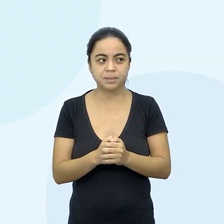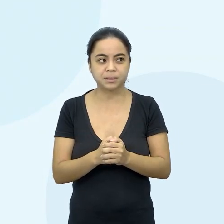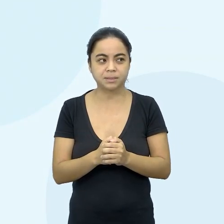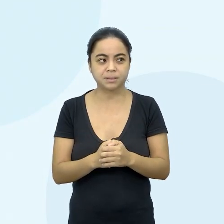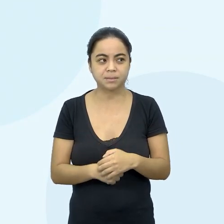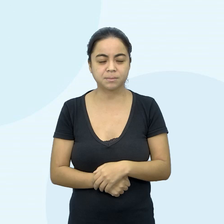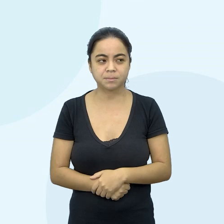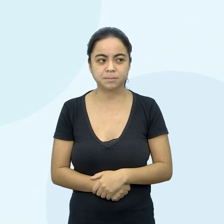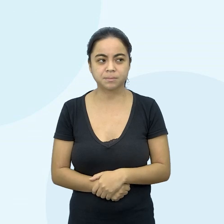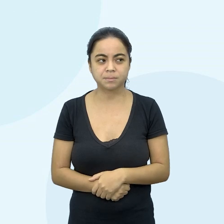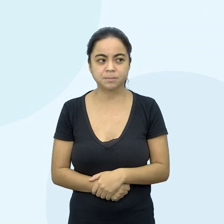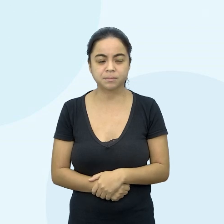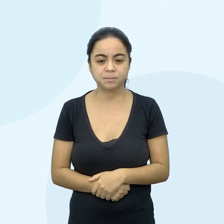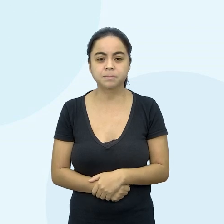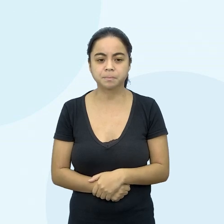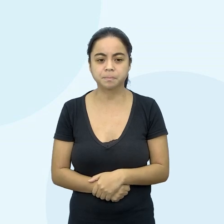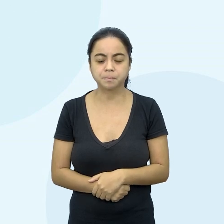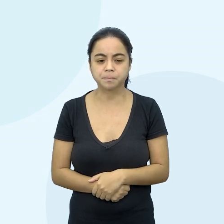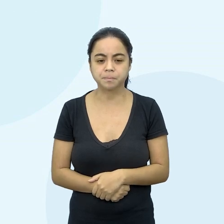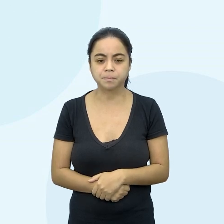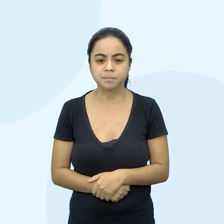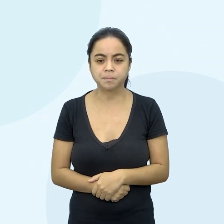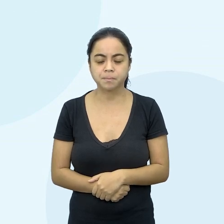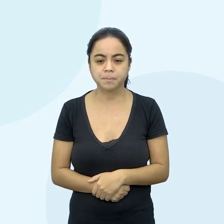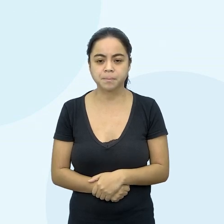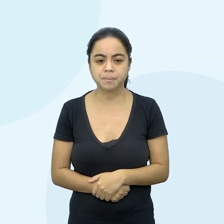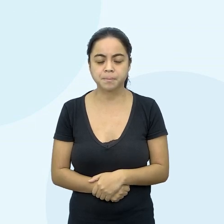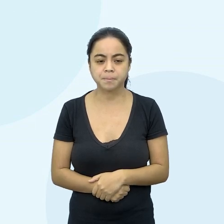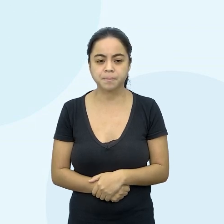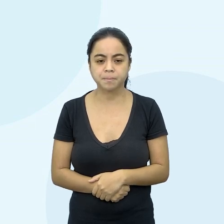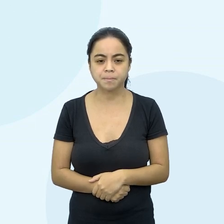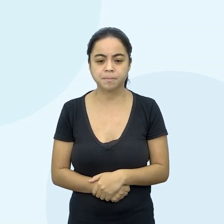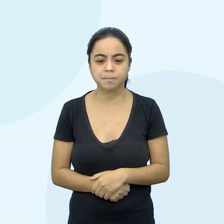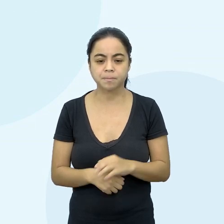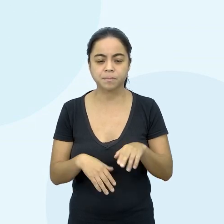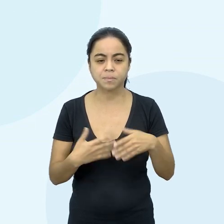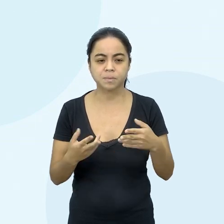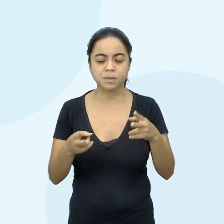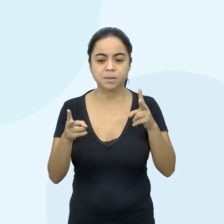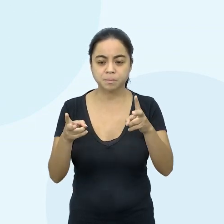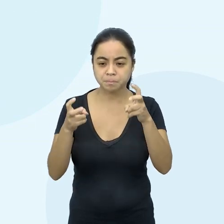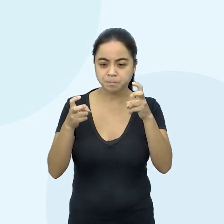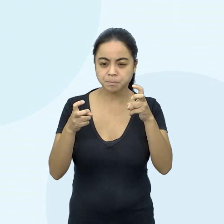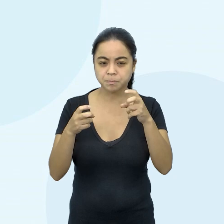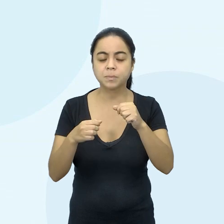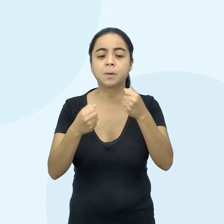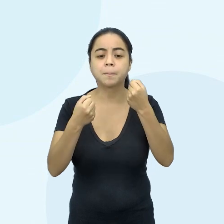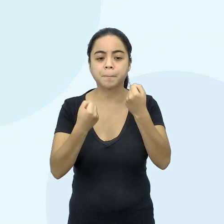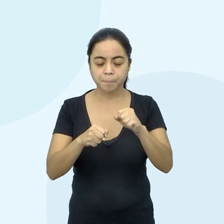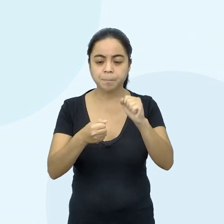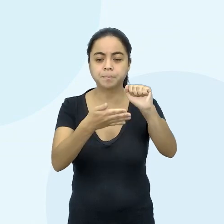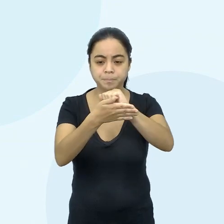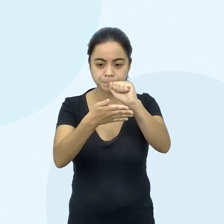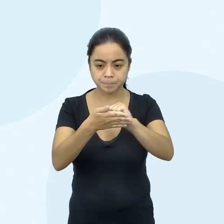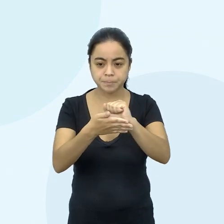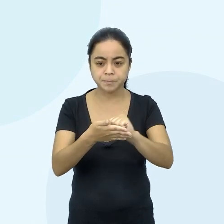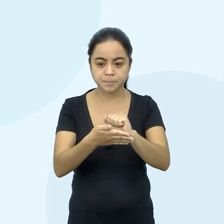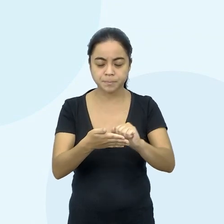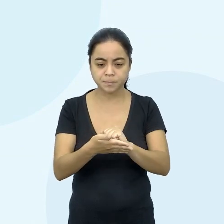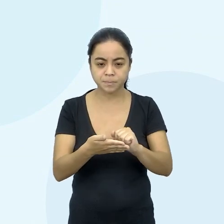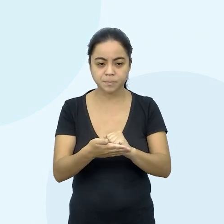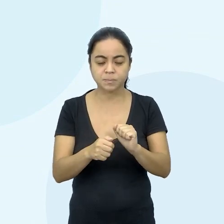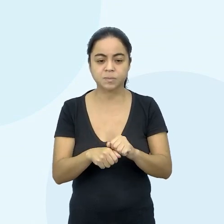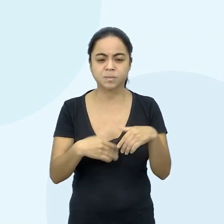Isso. Eu vou deixar mais um tempinho para vocês aí, um tempo de 1 minuto para vocês escreverem seu diário de bordo. Além